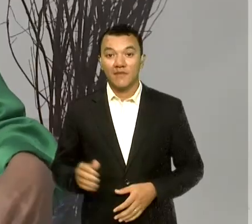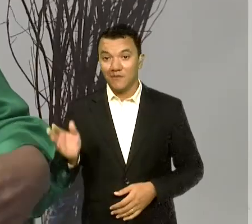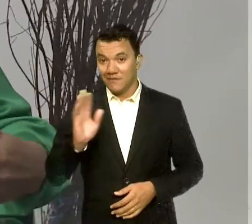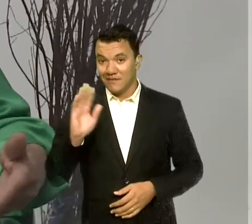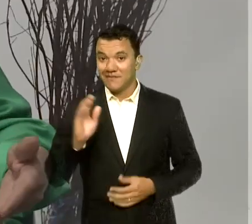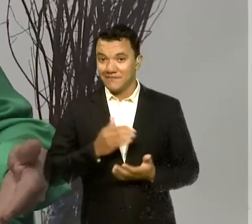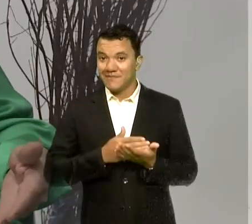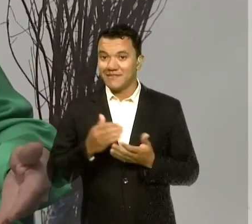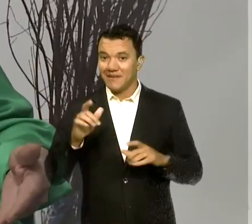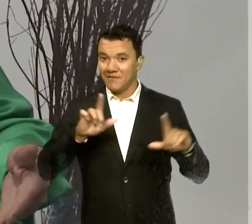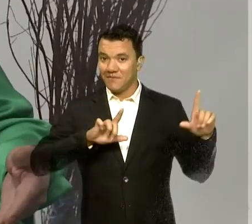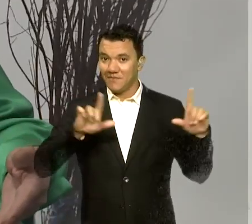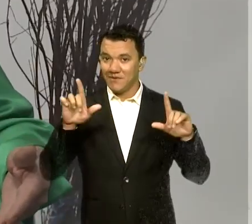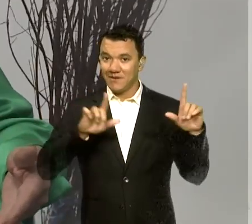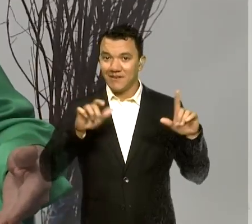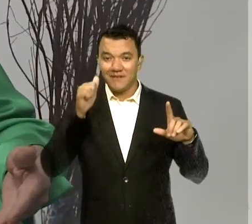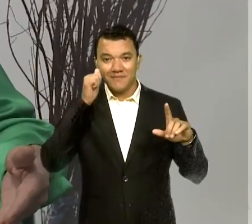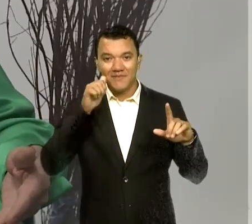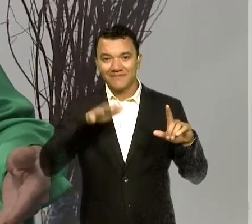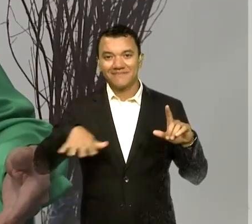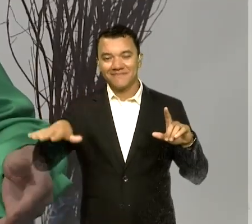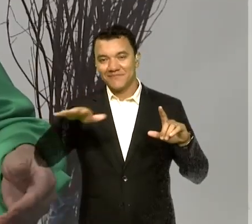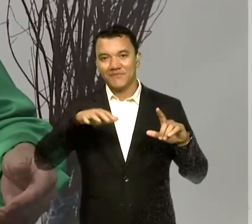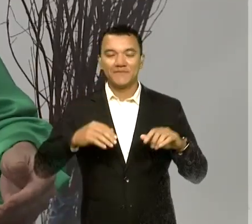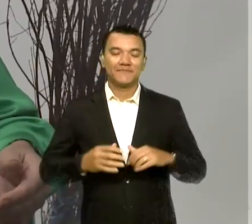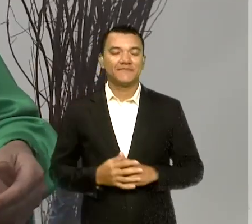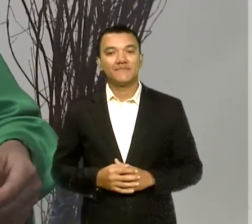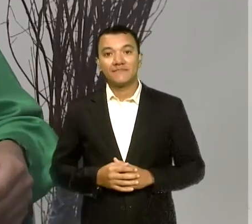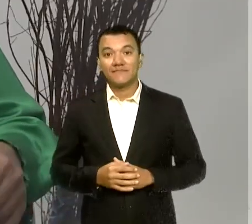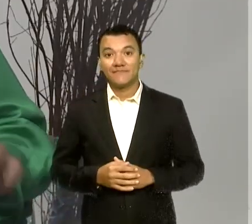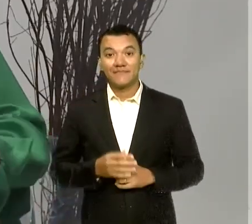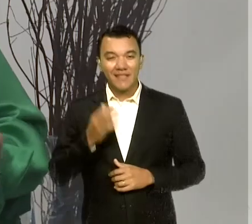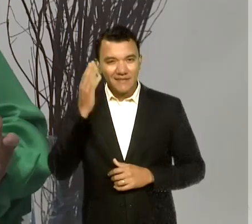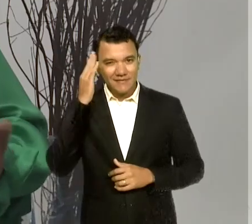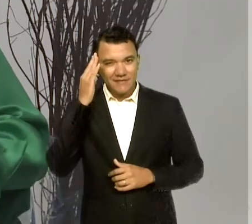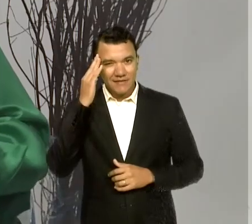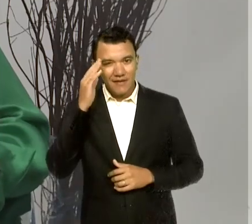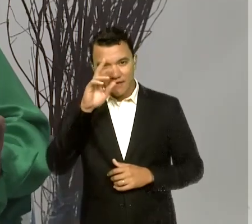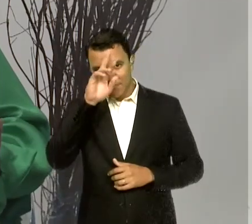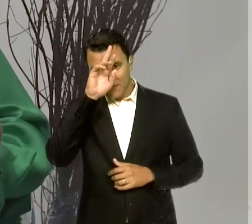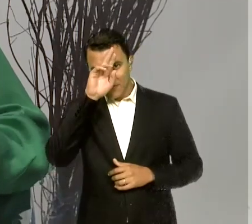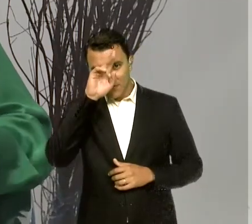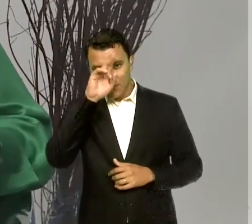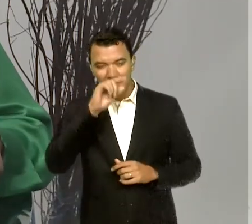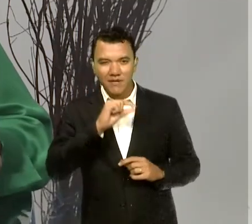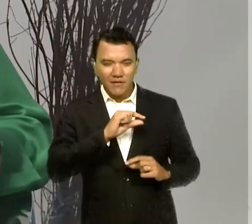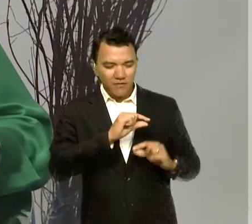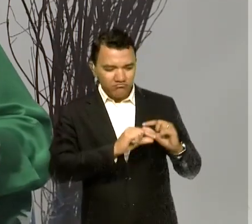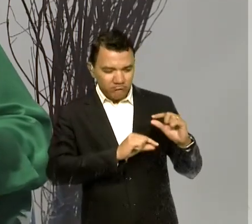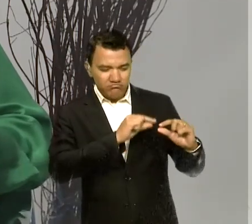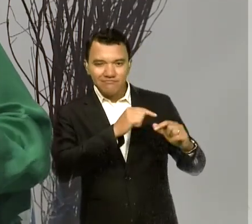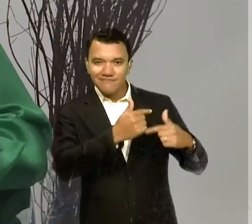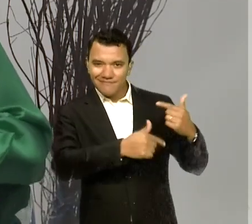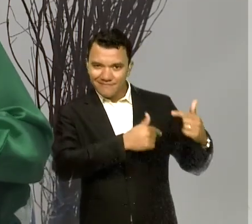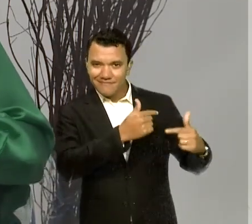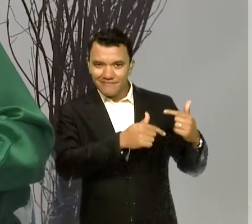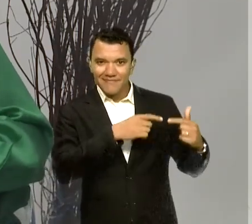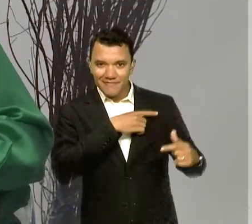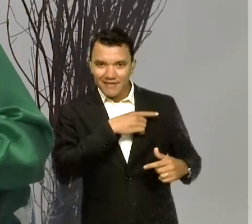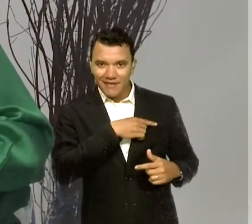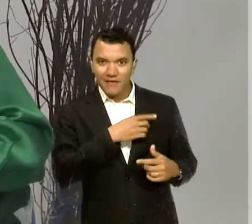Olá, está começando a partir de agora o Toda Mulher. Sabe aquele trabalho da formiguinha que de pouquinho em pouquinho,